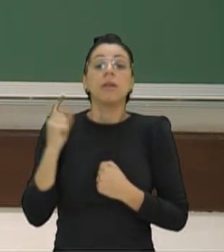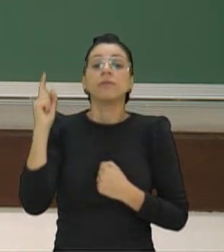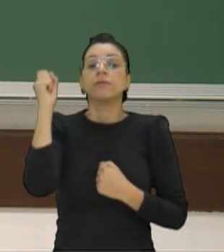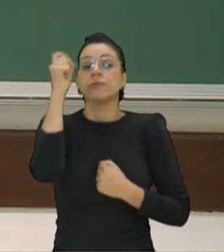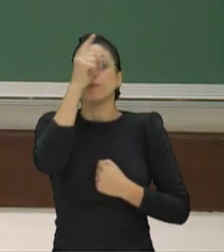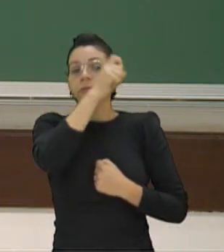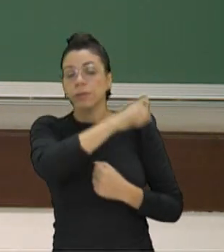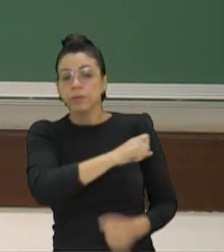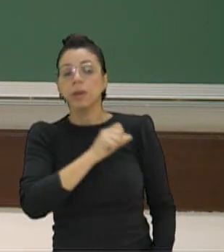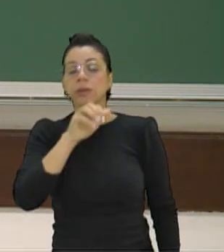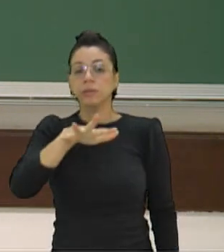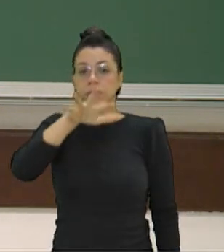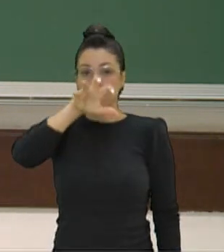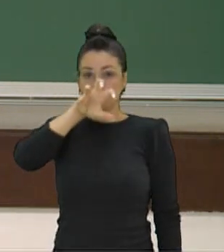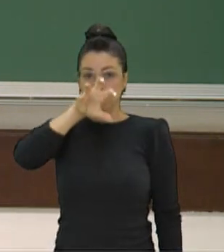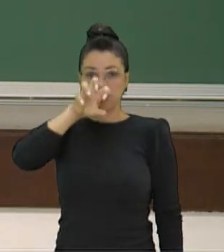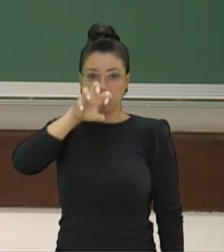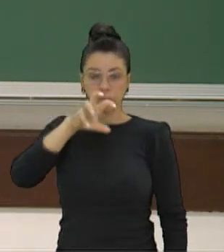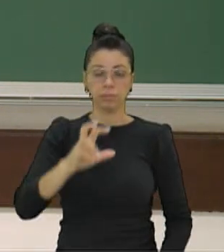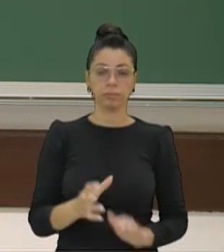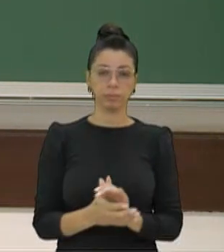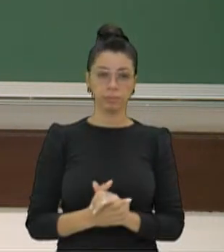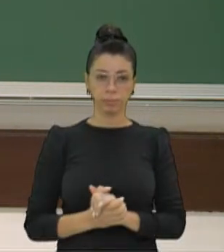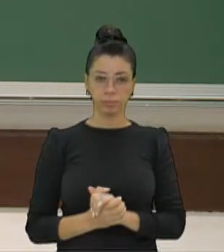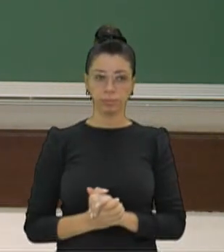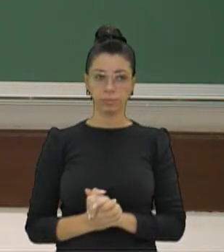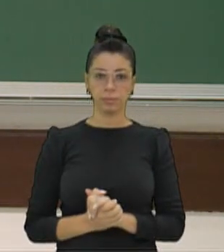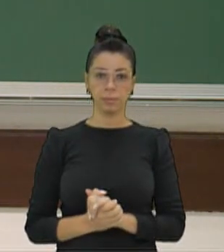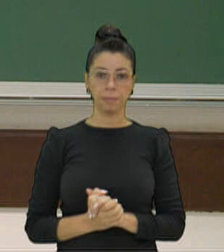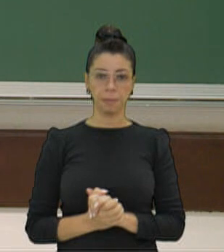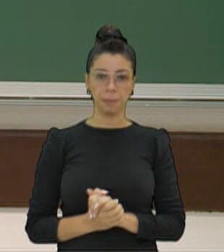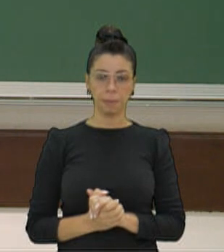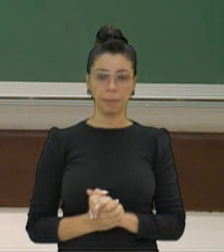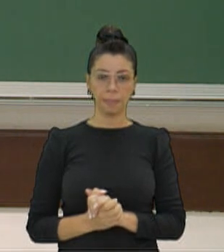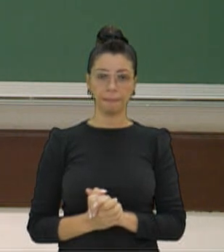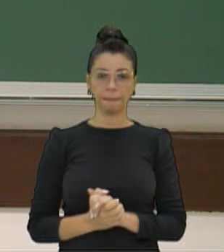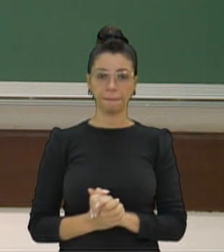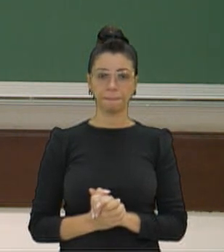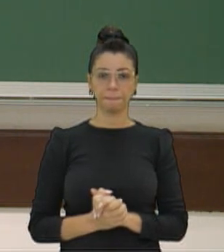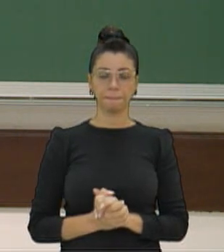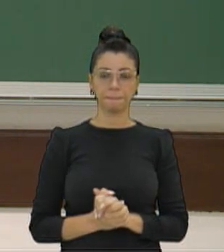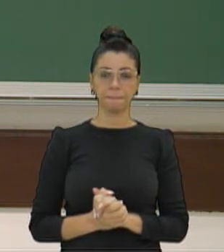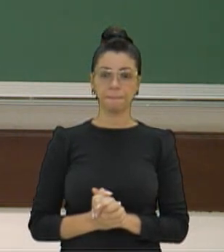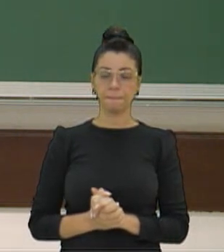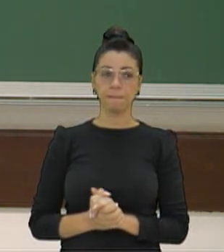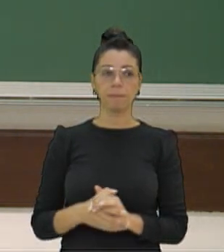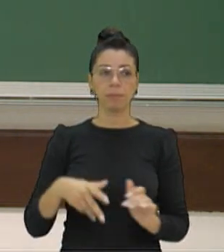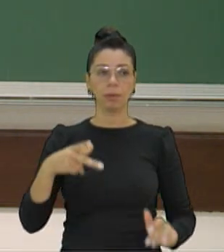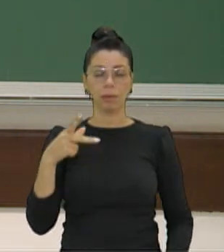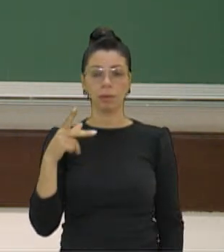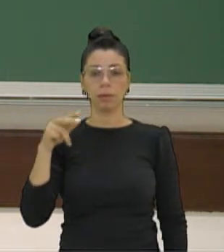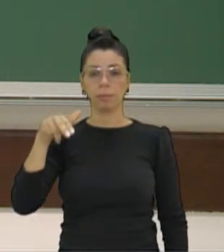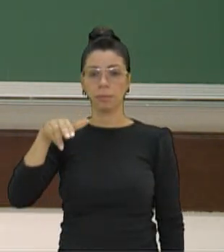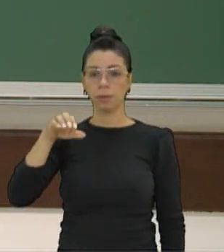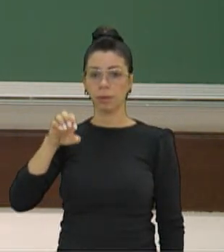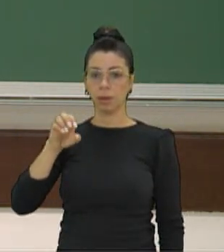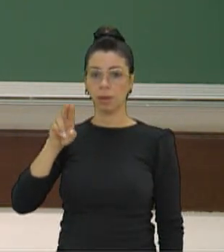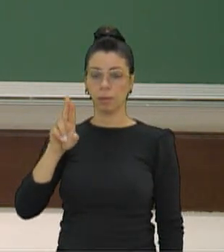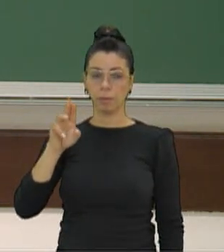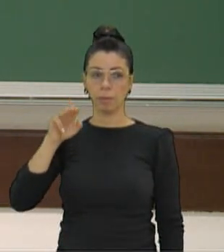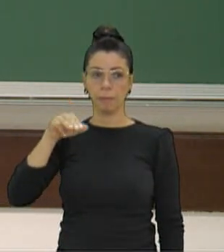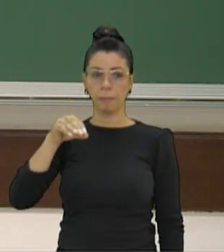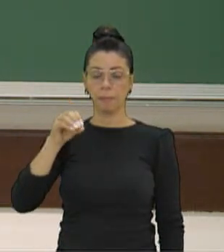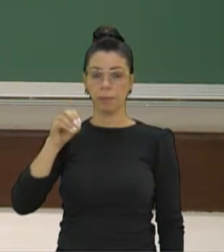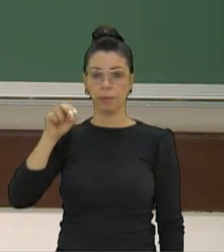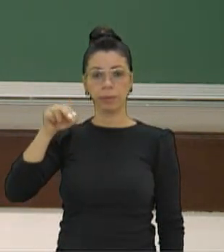dificuldade respiratória. Então, importantíssimo o acompanhamento médico. E a pneumonia? Eu tenho certeza que você